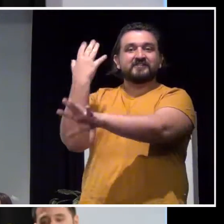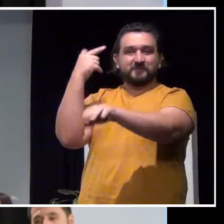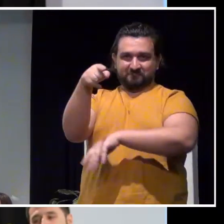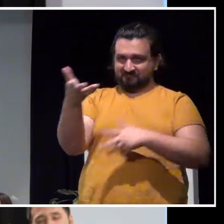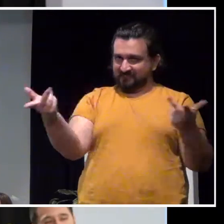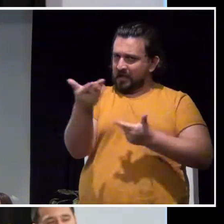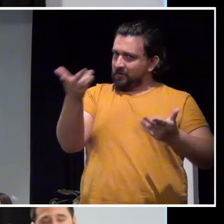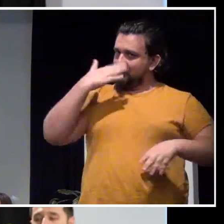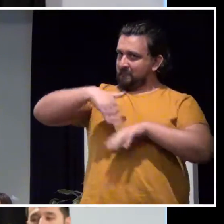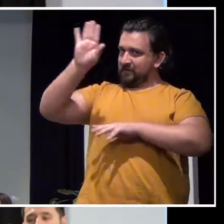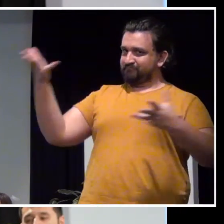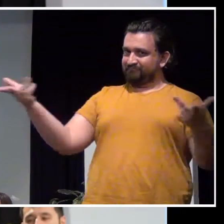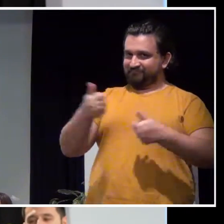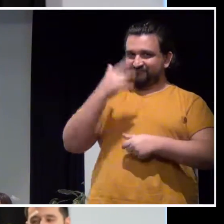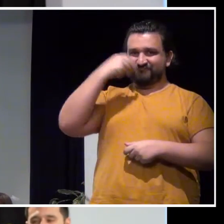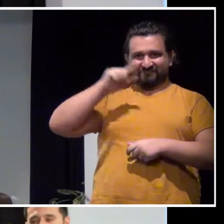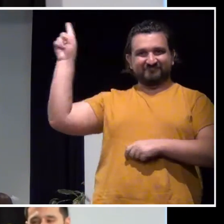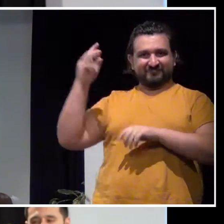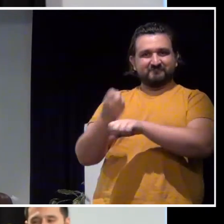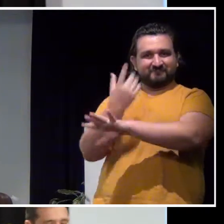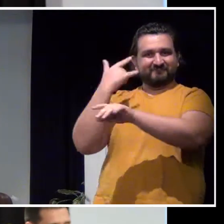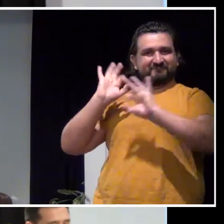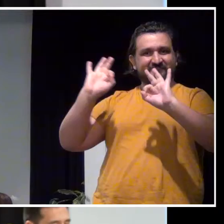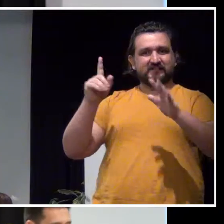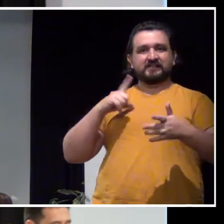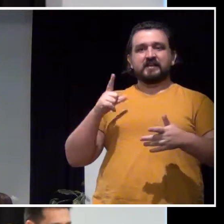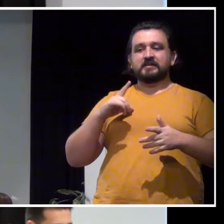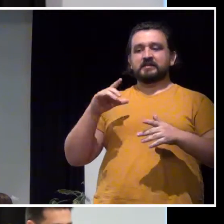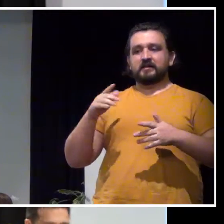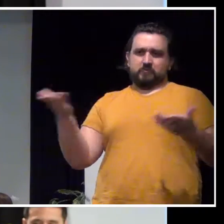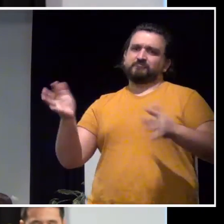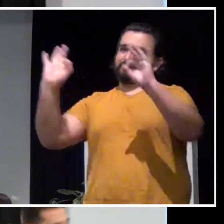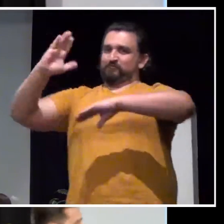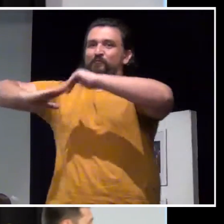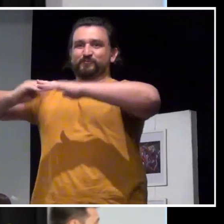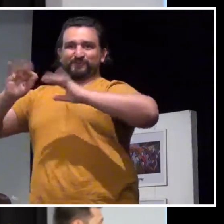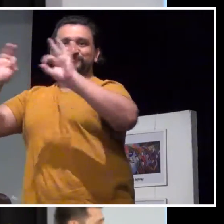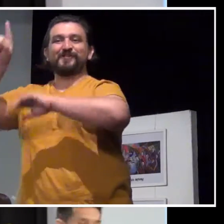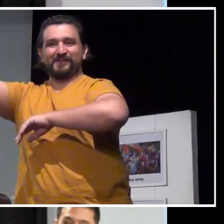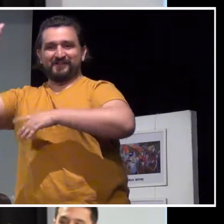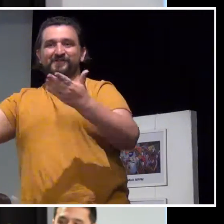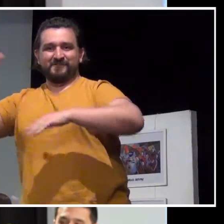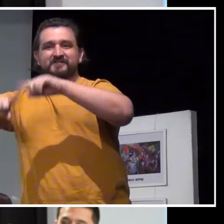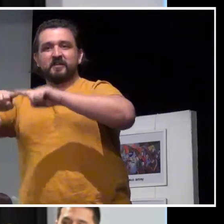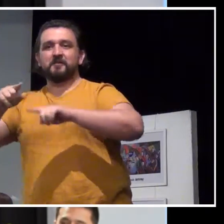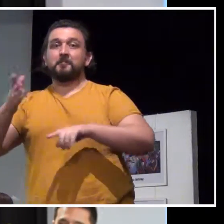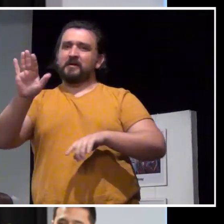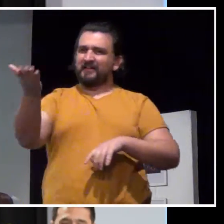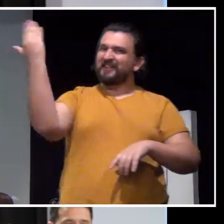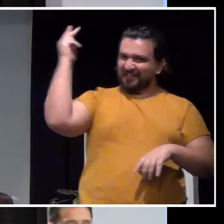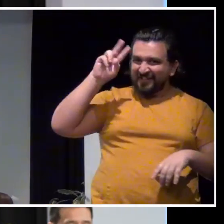está muito mais bonito, mas nós com caixas, com câmera, com a